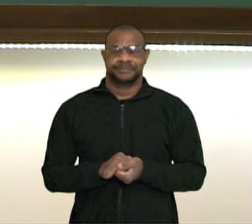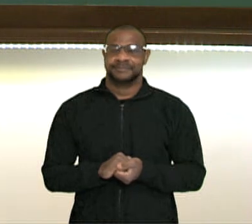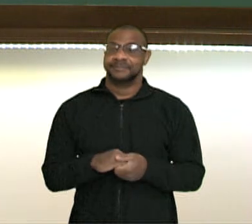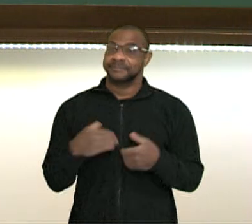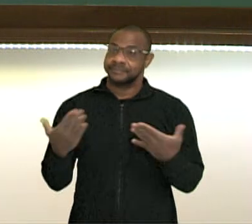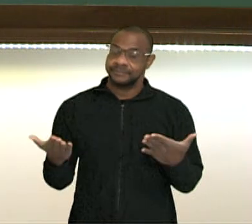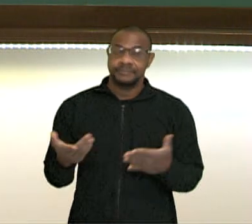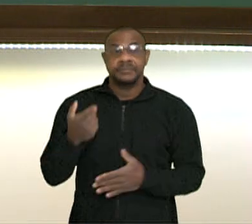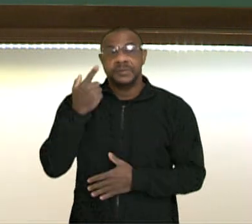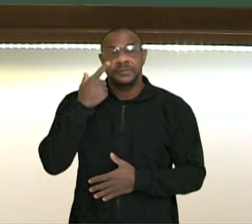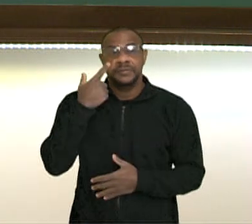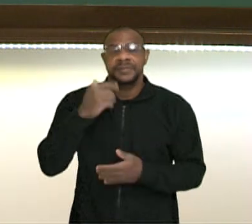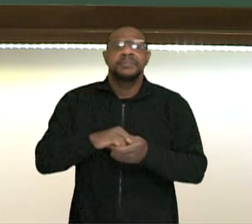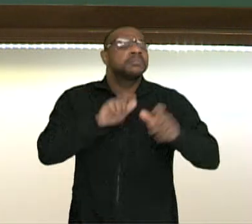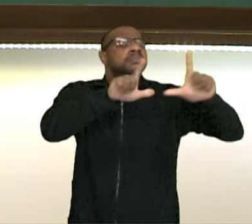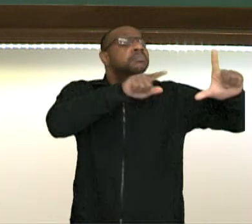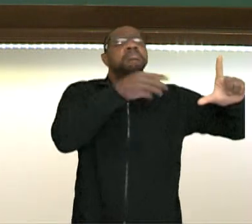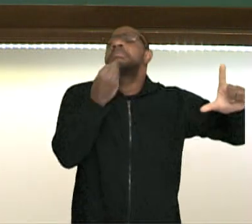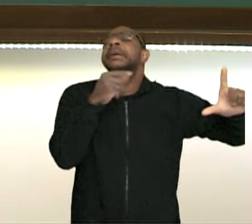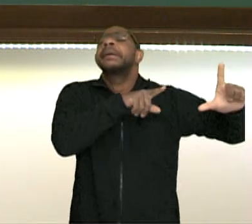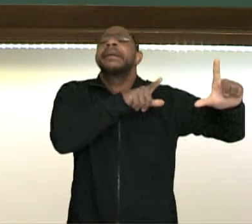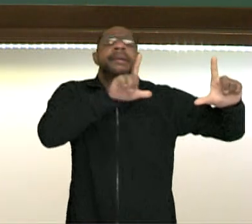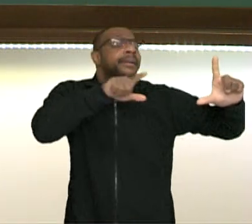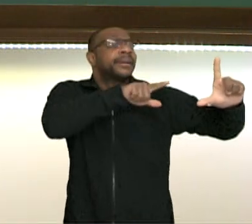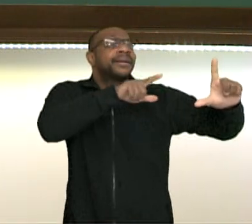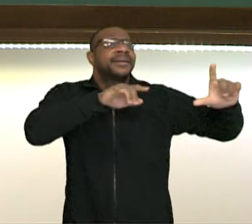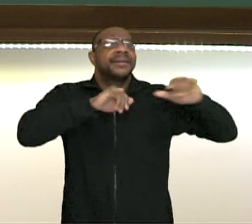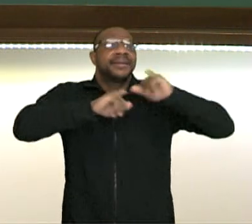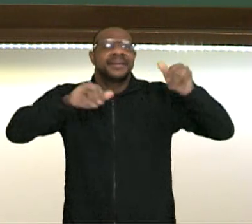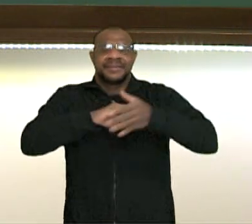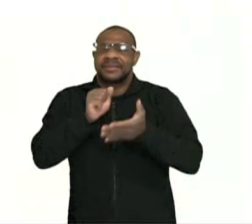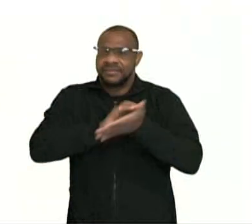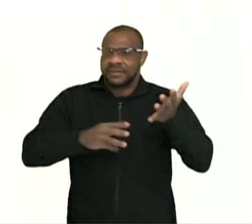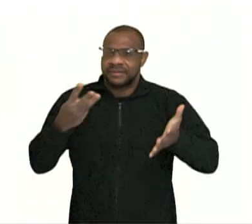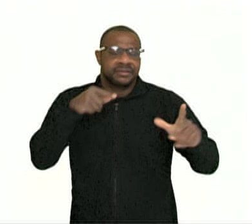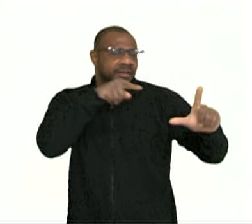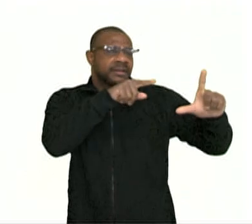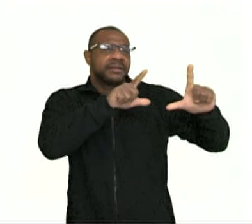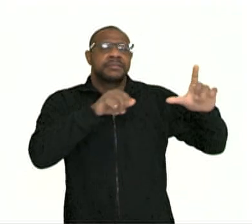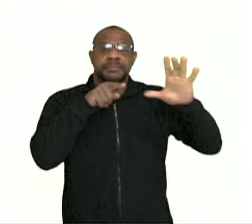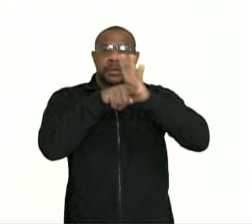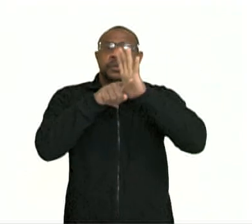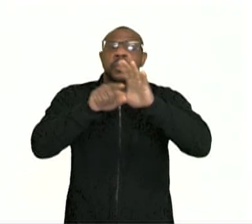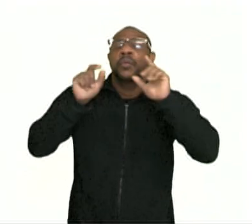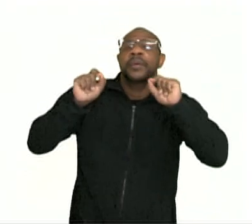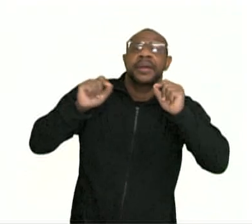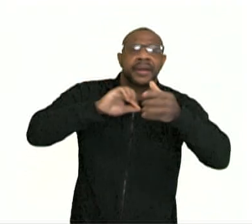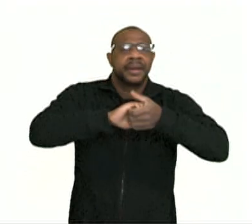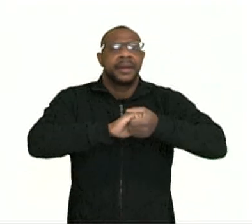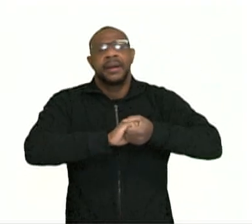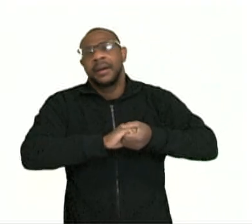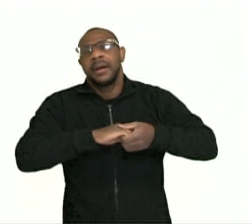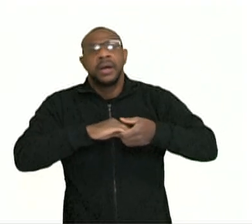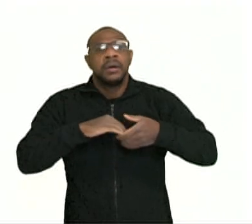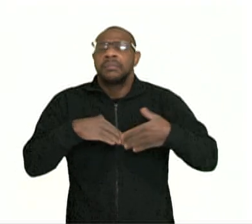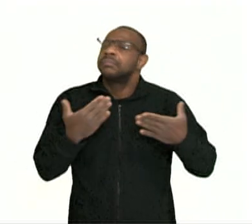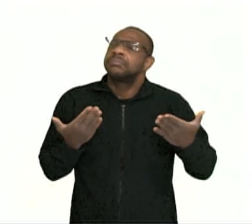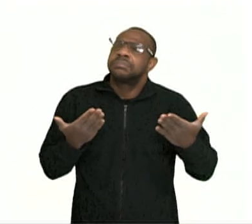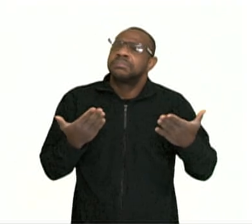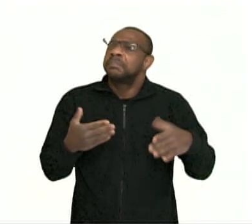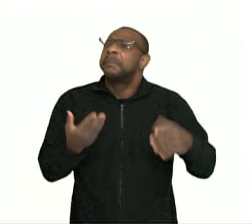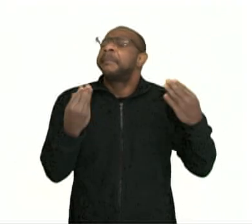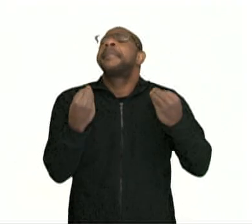Olá! Vamos conferir? Então, perceba, na atividade 3, eu te perguntei qual